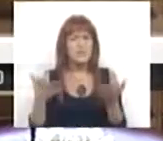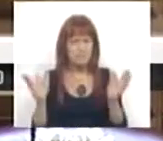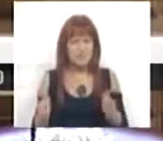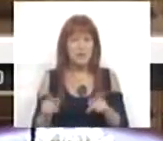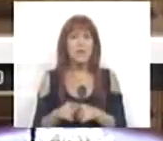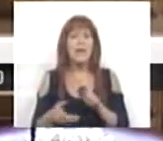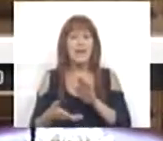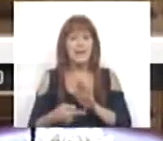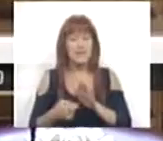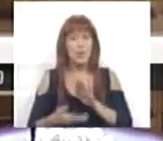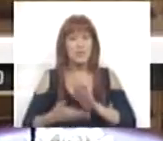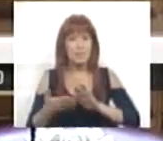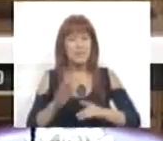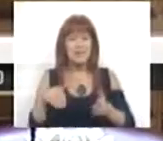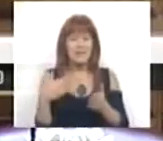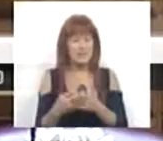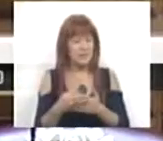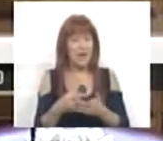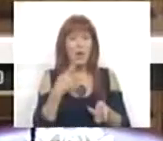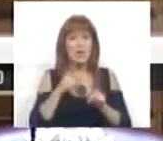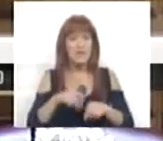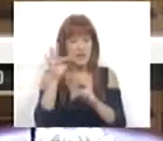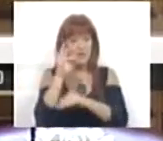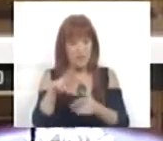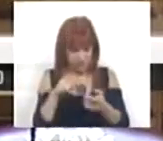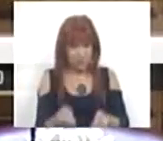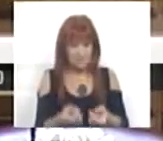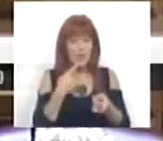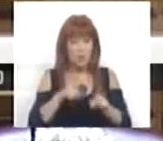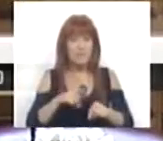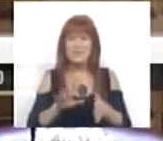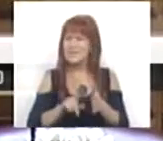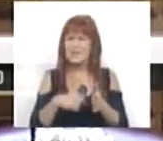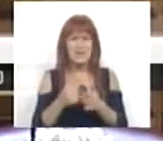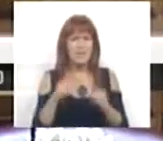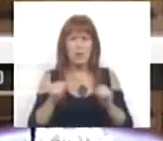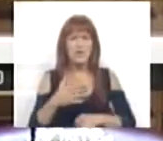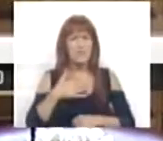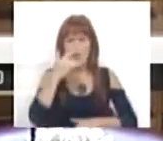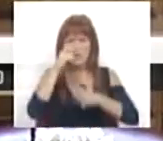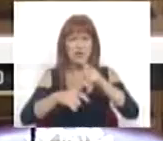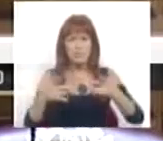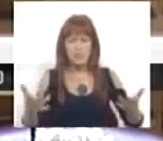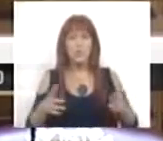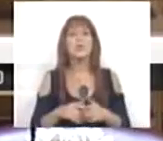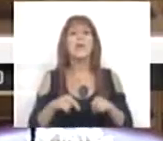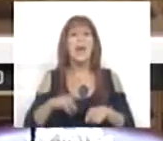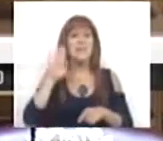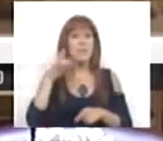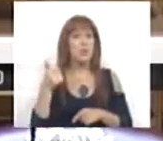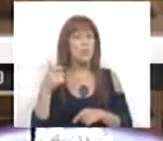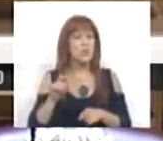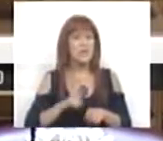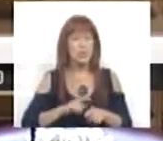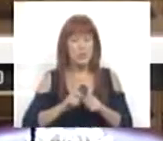necessário e urgente que sejam restauradas estas freguesias, sempre de acordo com a vontade das populações. É sabido que o Bloco de